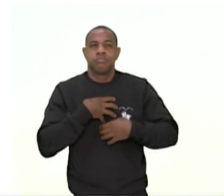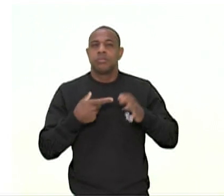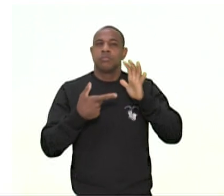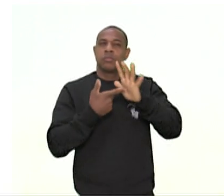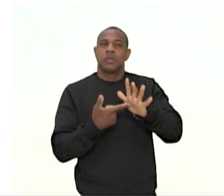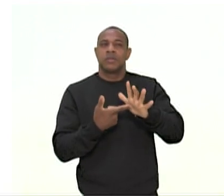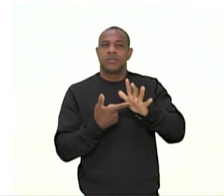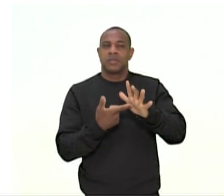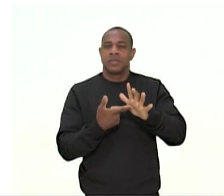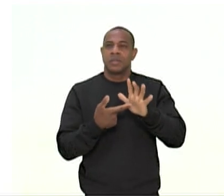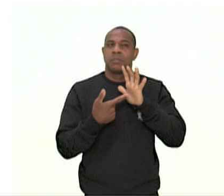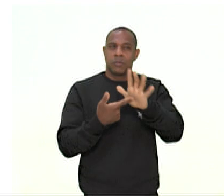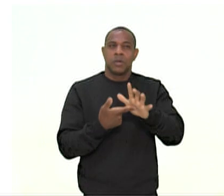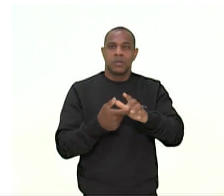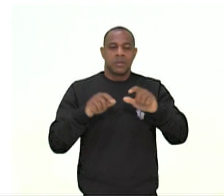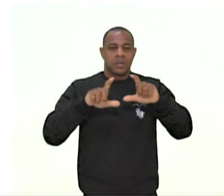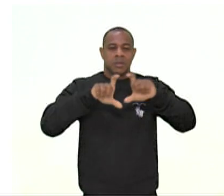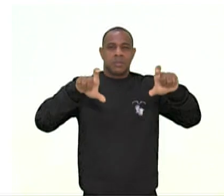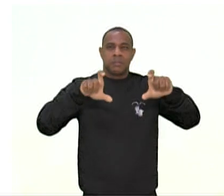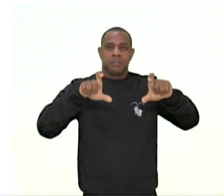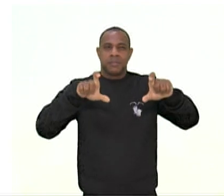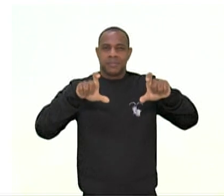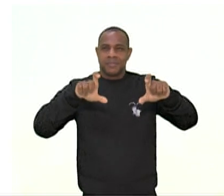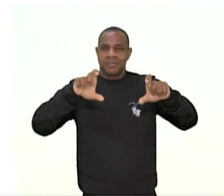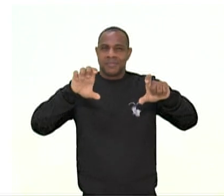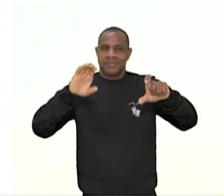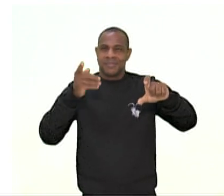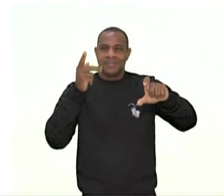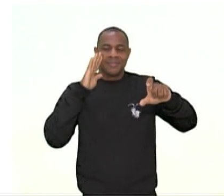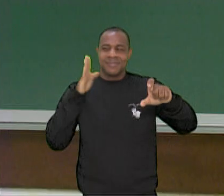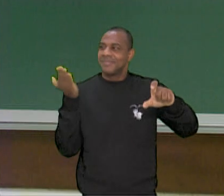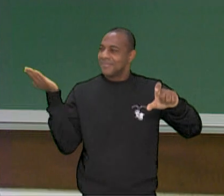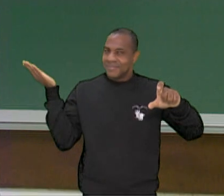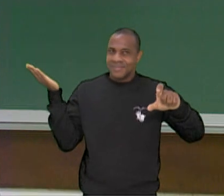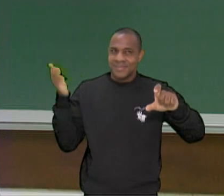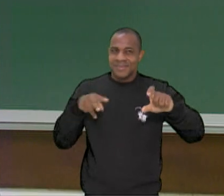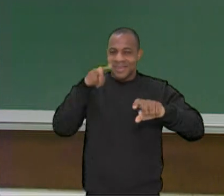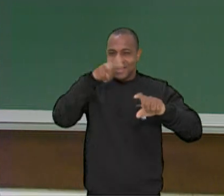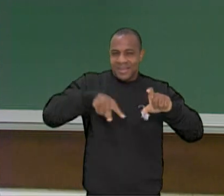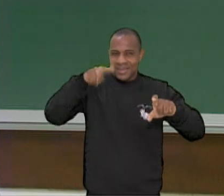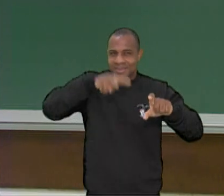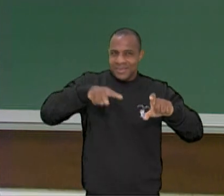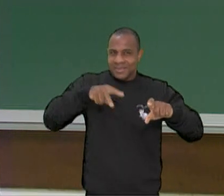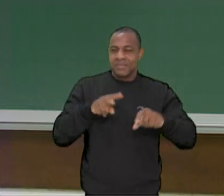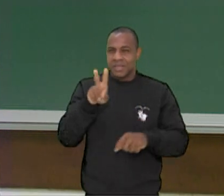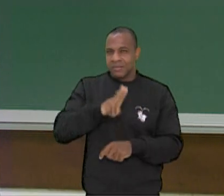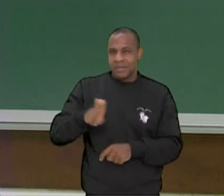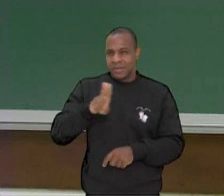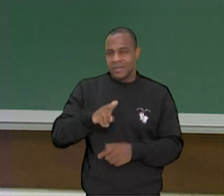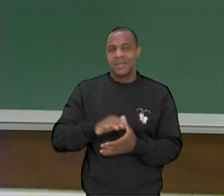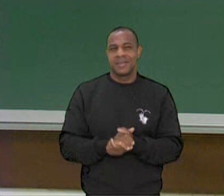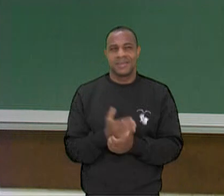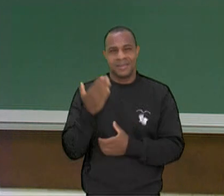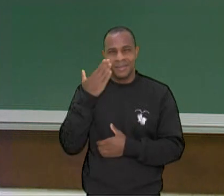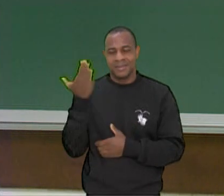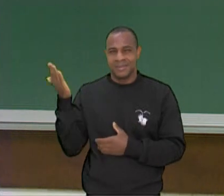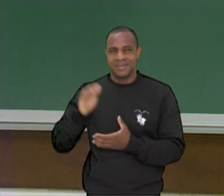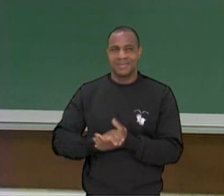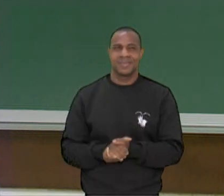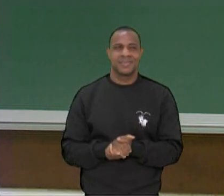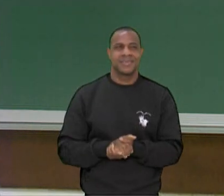sentido produzido pela charge? Lembra da aula de leitura de imagens? É aqui que você vai usar os seus Top